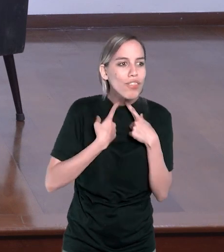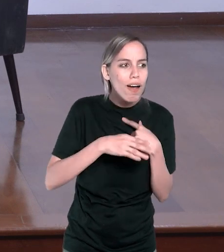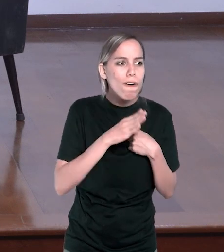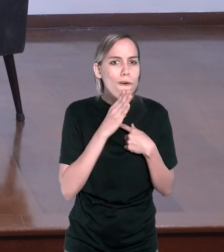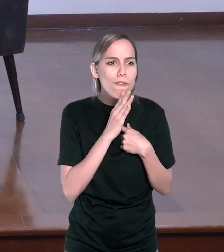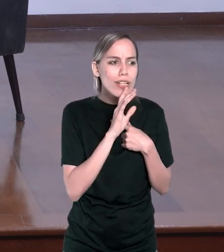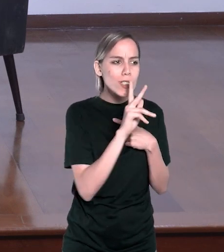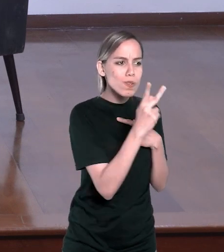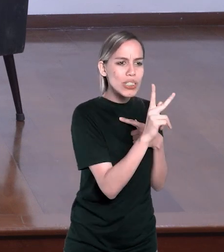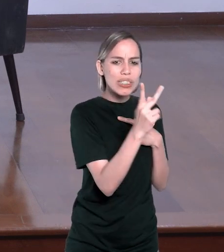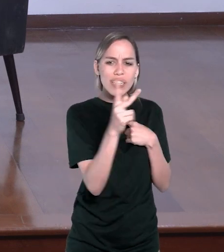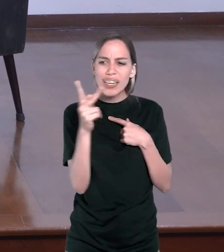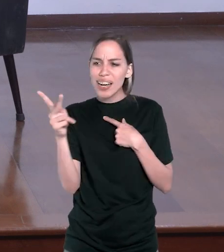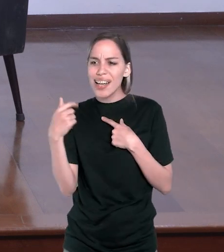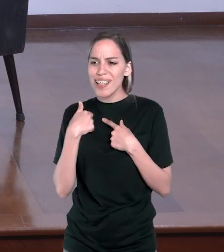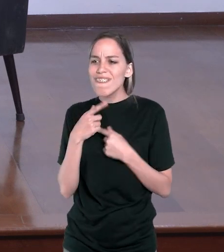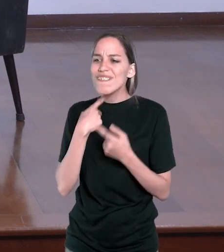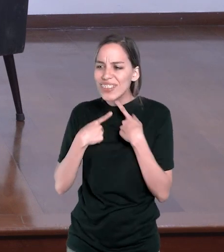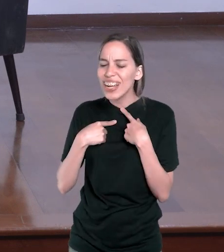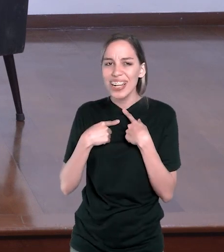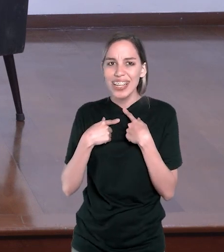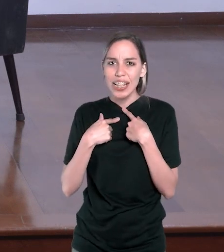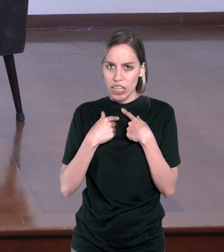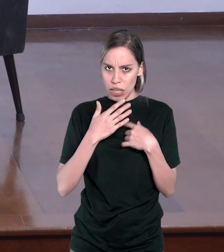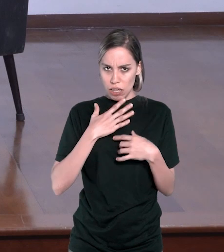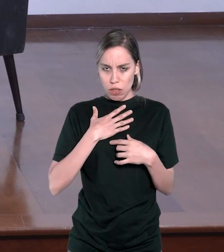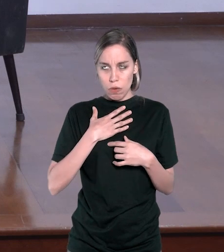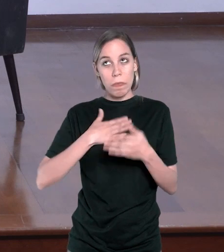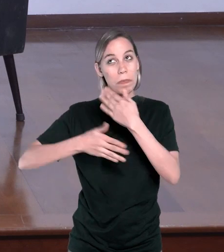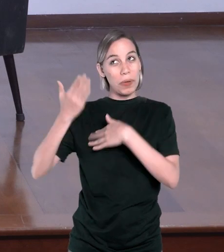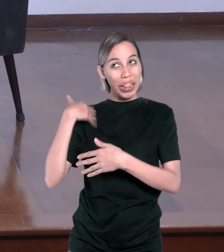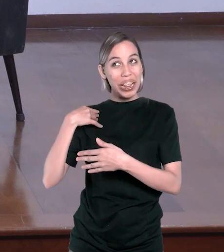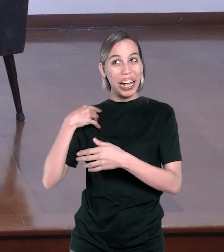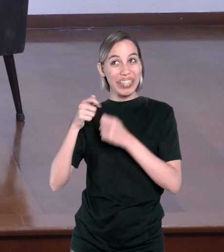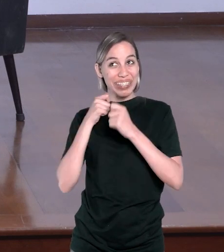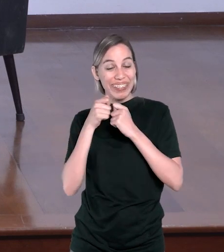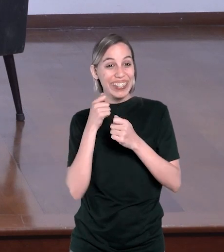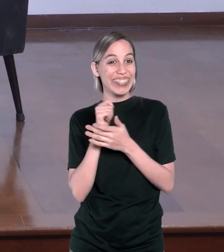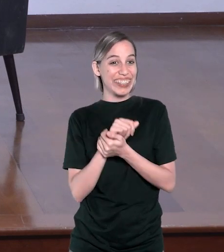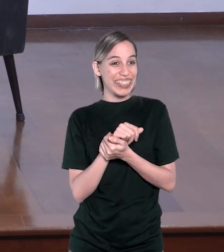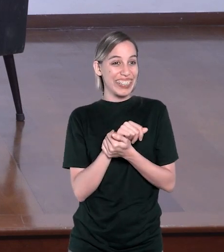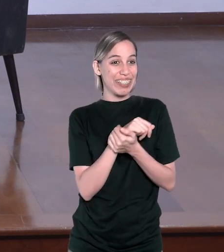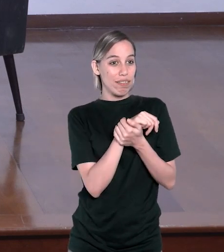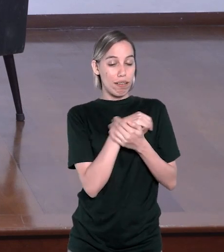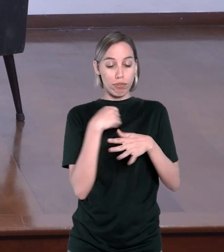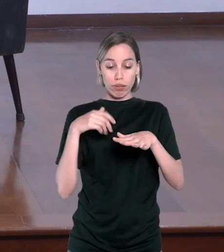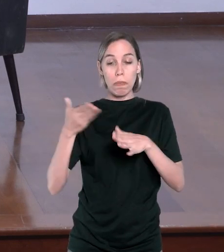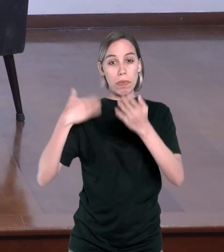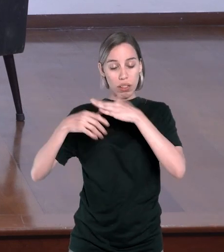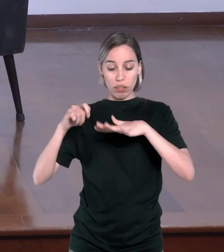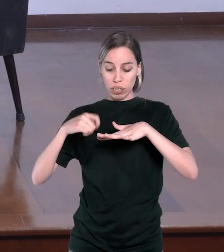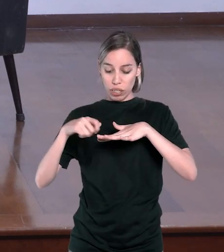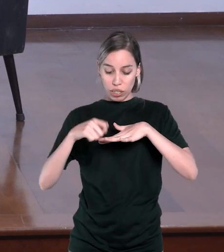assim. E eu acho que o meu passado de repórter, assim, aí eu tirei tanta cutícula no Rio de Janeiro, nem tiro minha cutícula, mas eu tiro